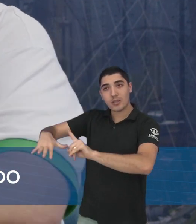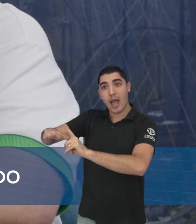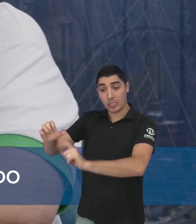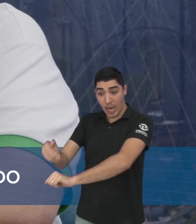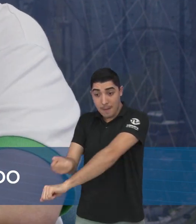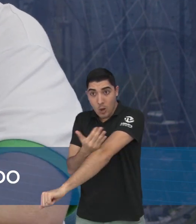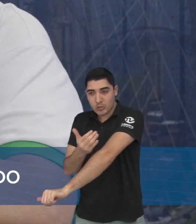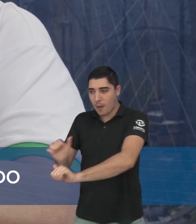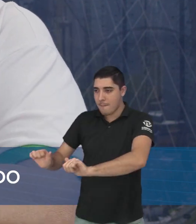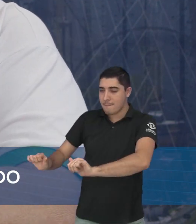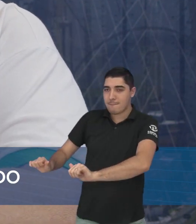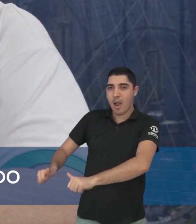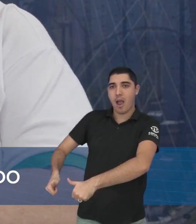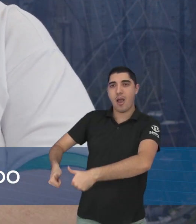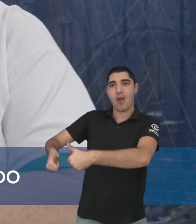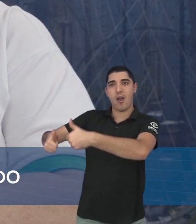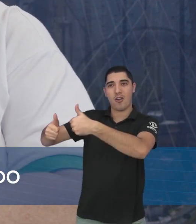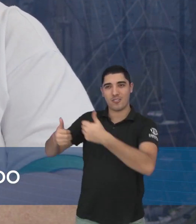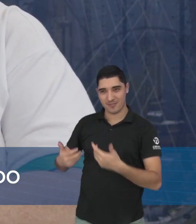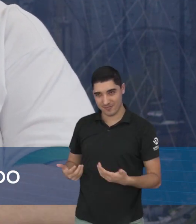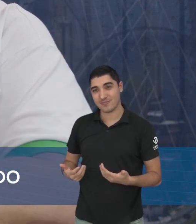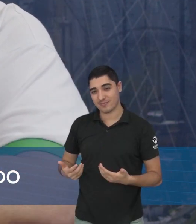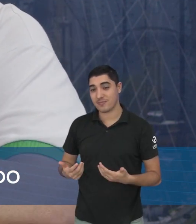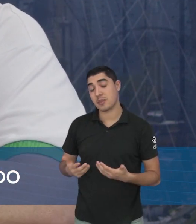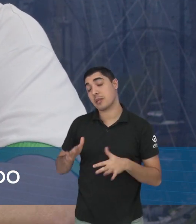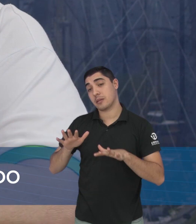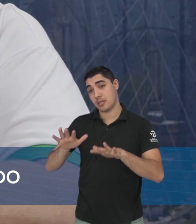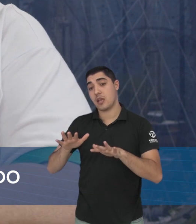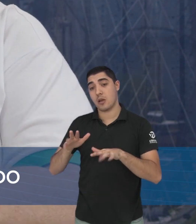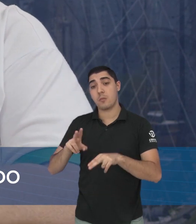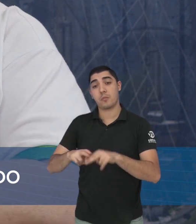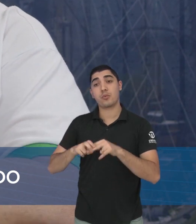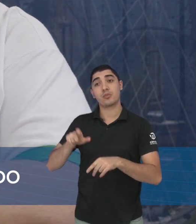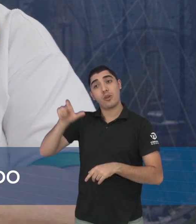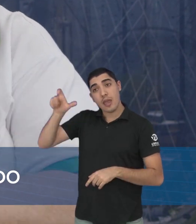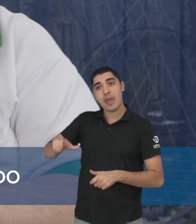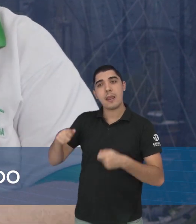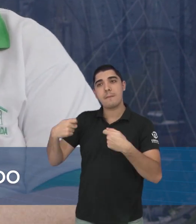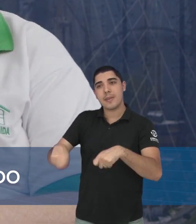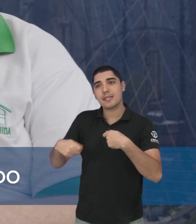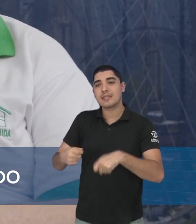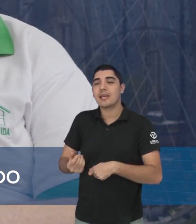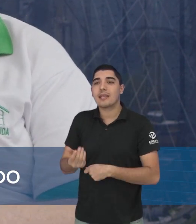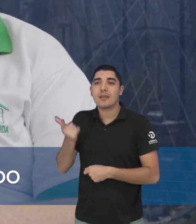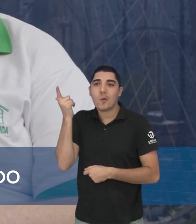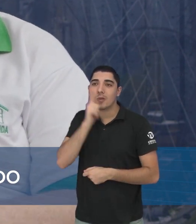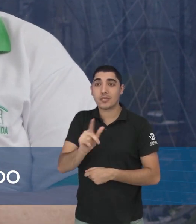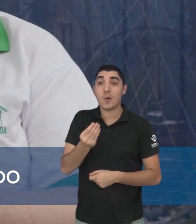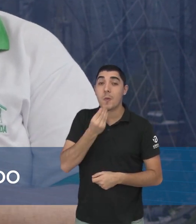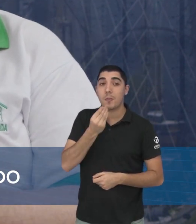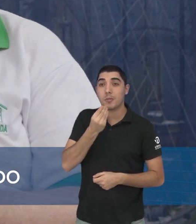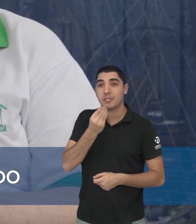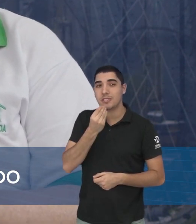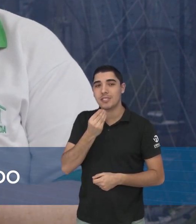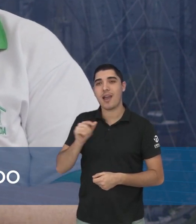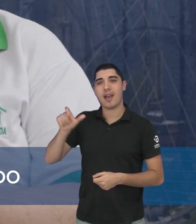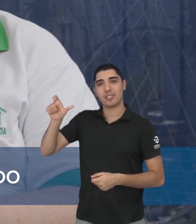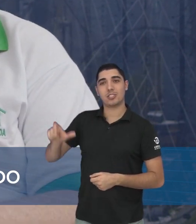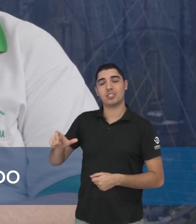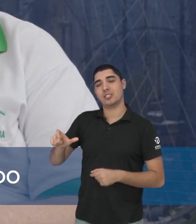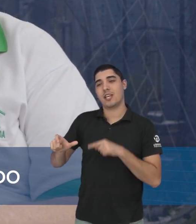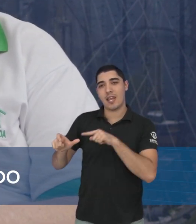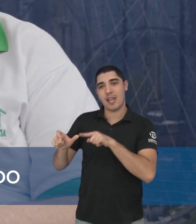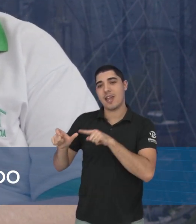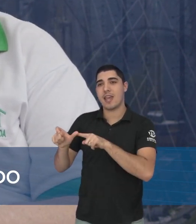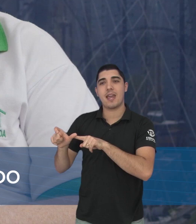o que é doença, o que é ciência, mas assim, algo que ela tenha a oportunidade de mostrar, que possa ressaltar